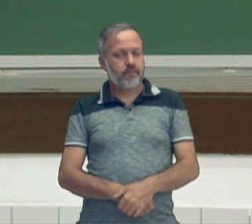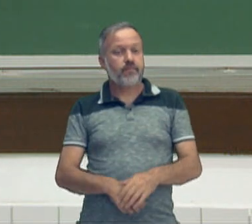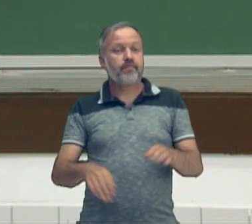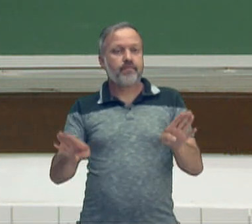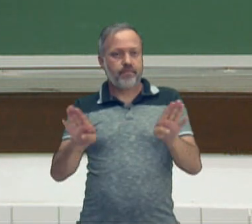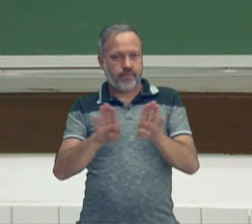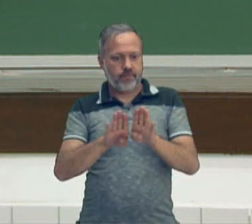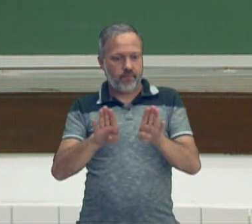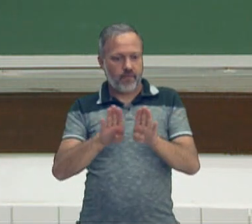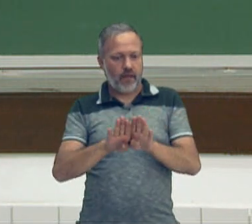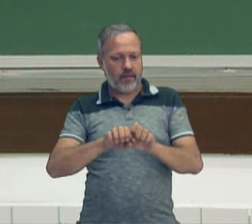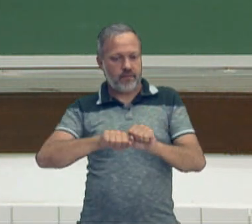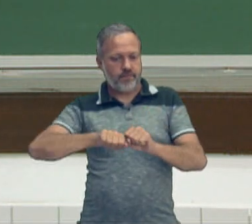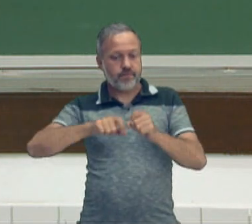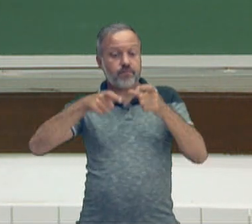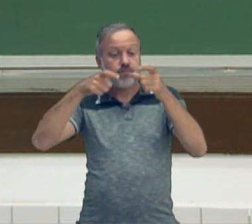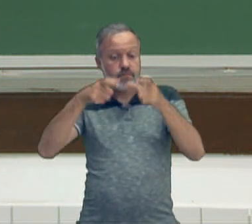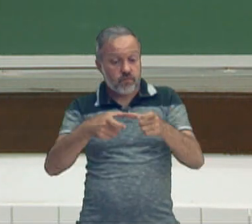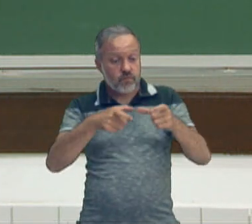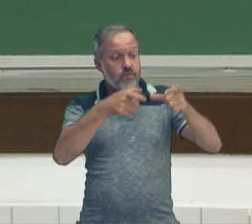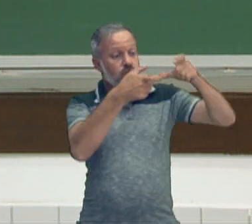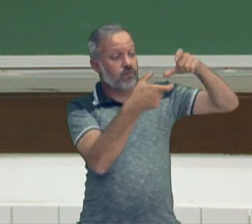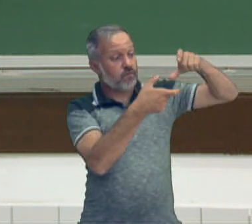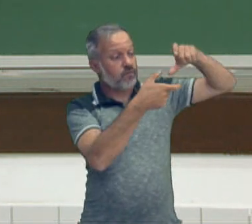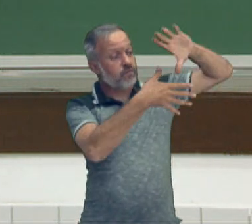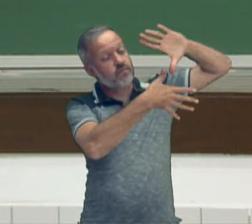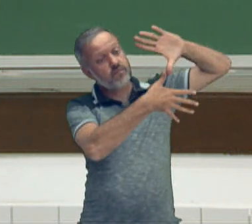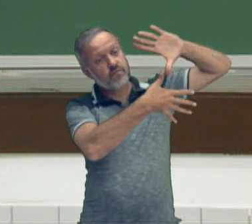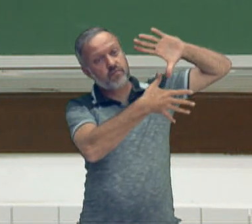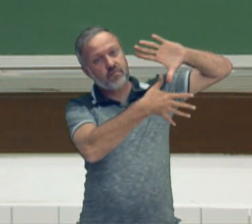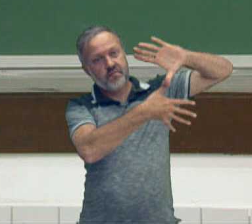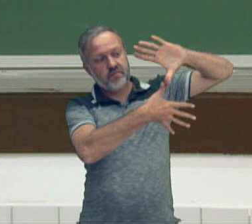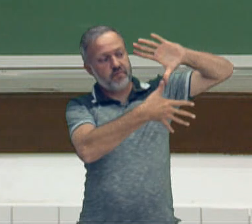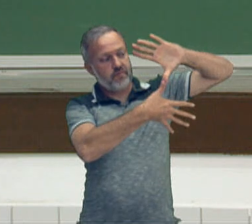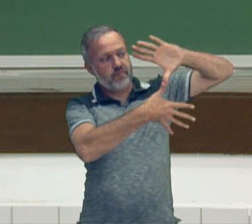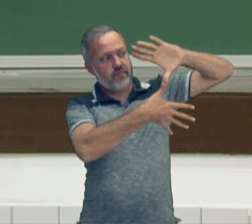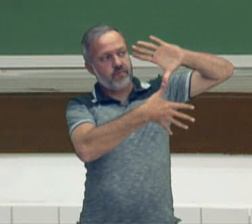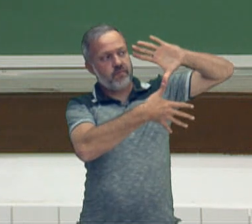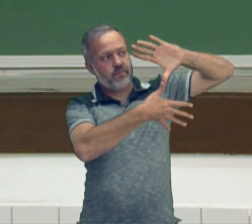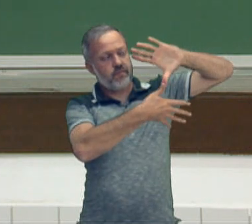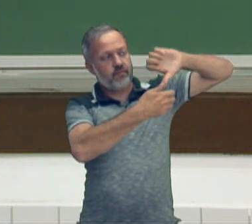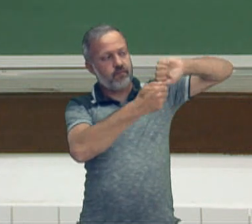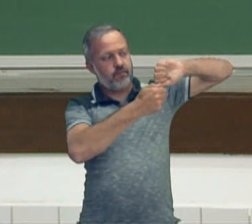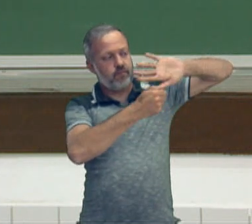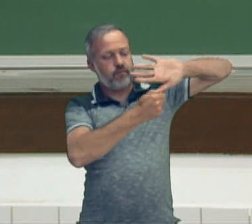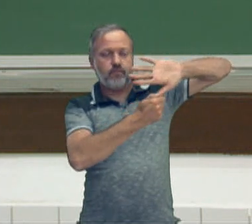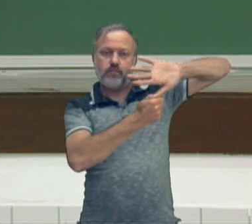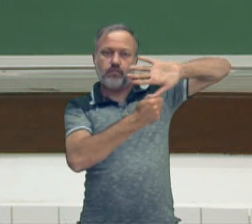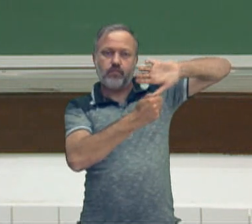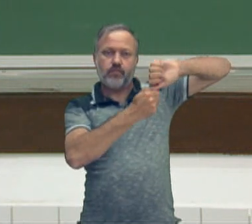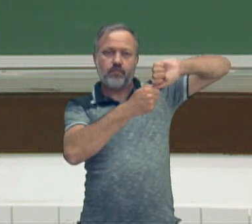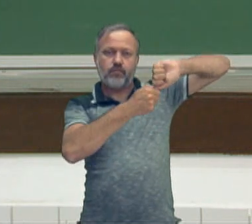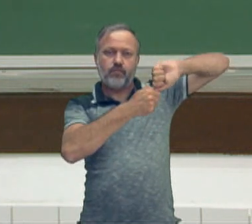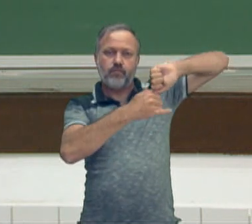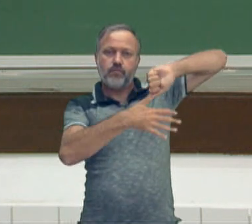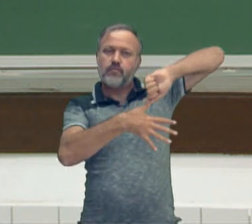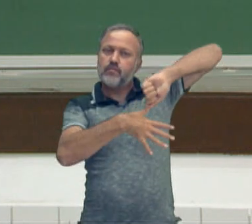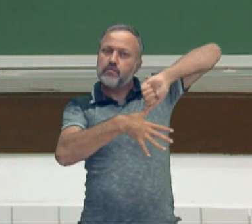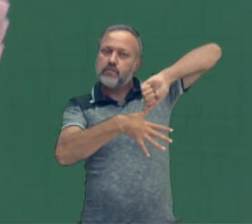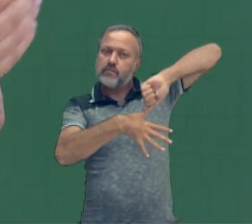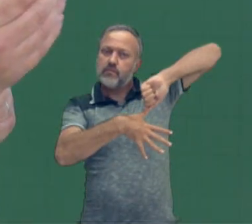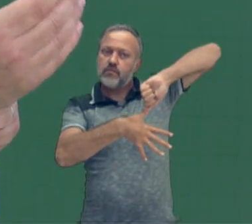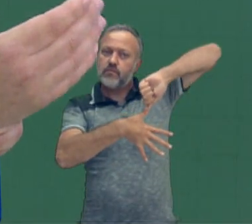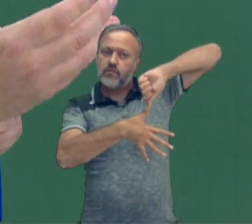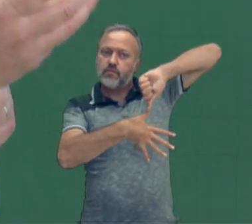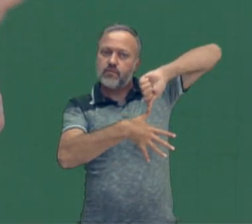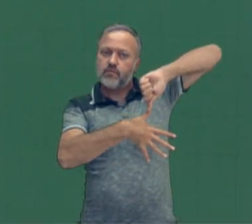Localizamos a América, a gente viu ali pelo mapa, né, América do Norte, América Central, América do Sul, entendemos que a